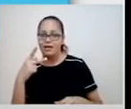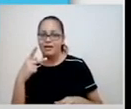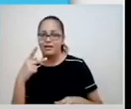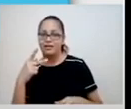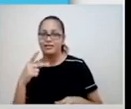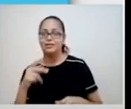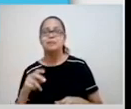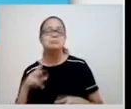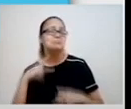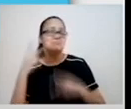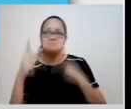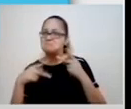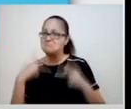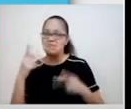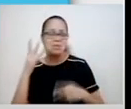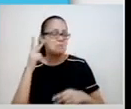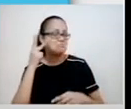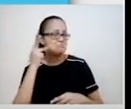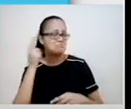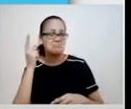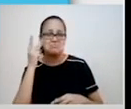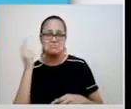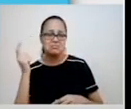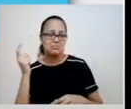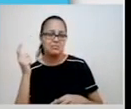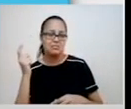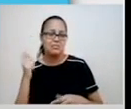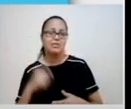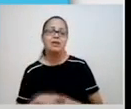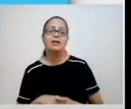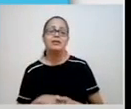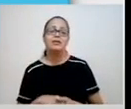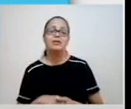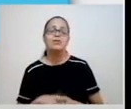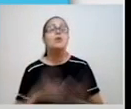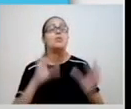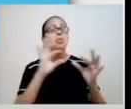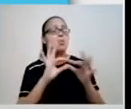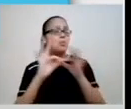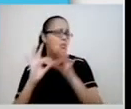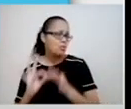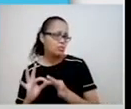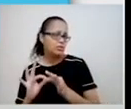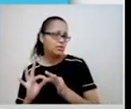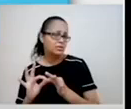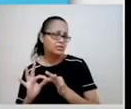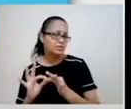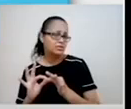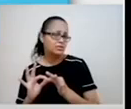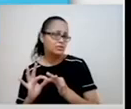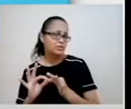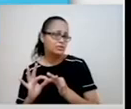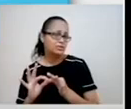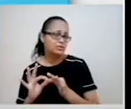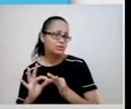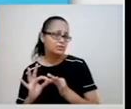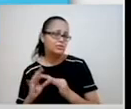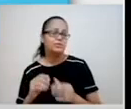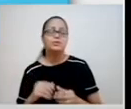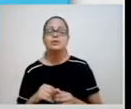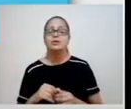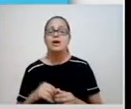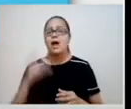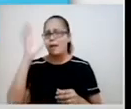Porque ela foi feita, ela envolve muito o contexto, né? As pessoas falam com mais naturalidade.